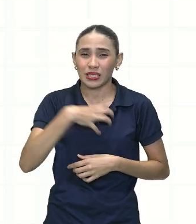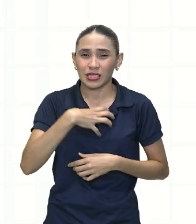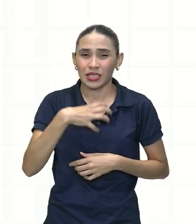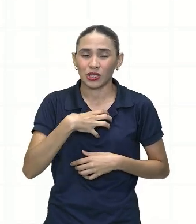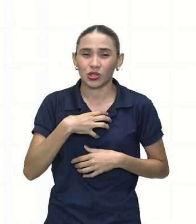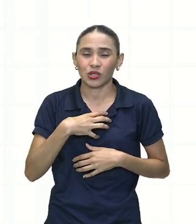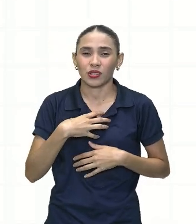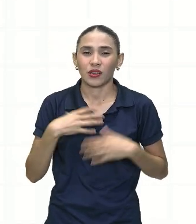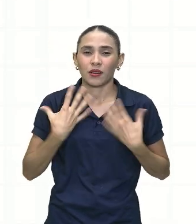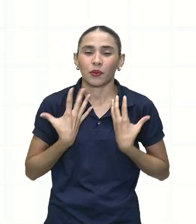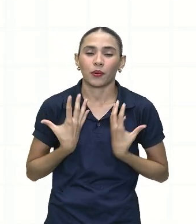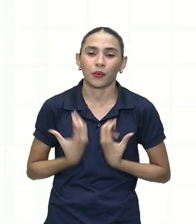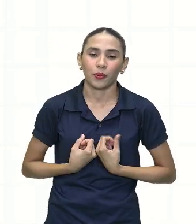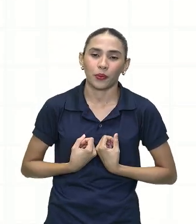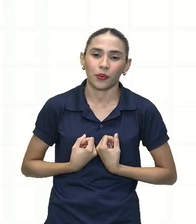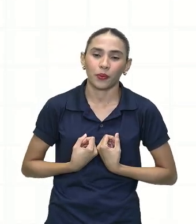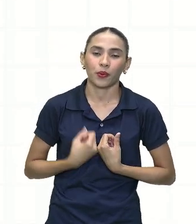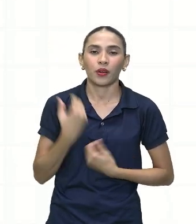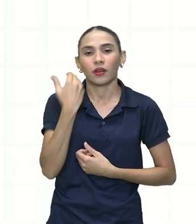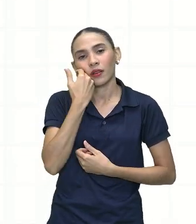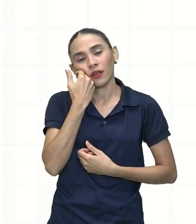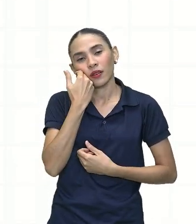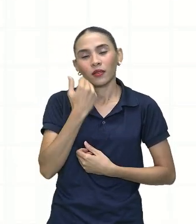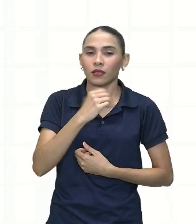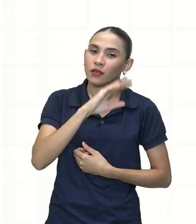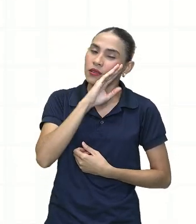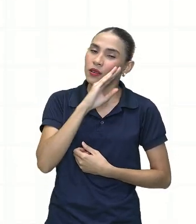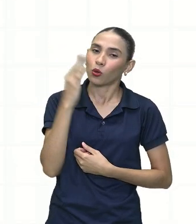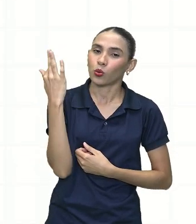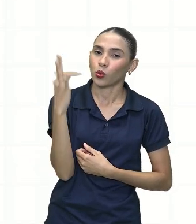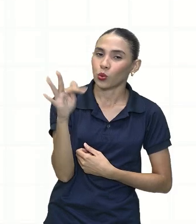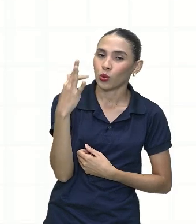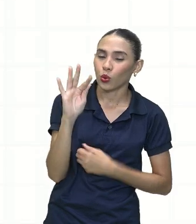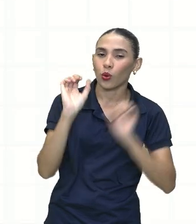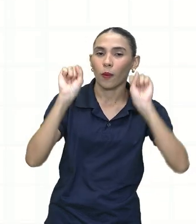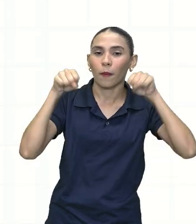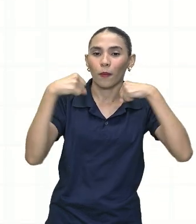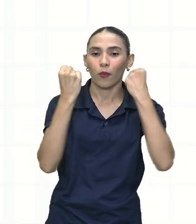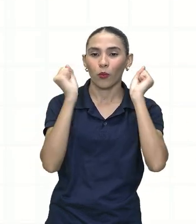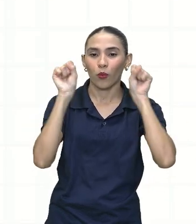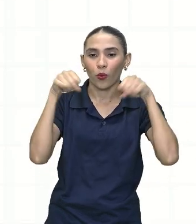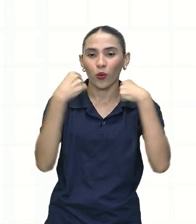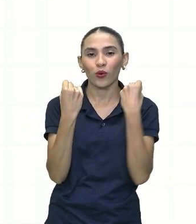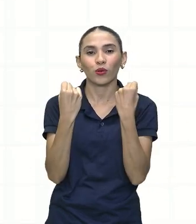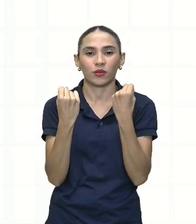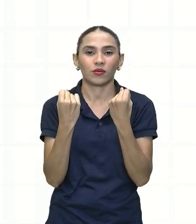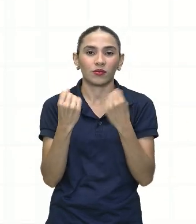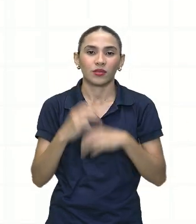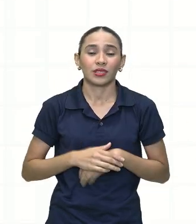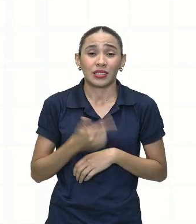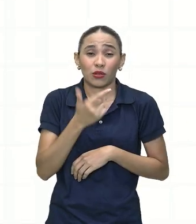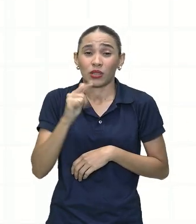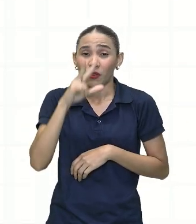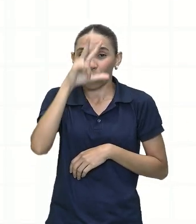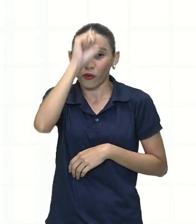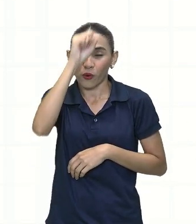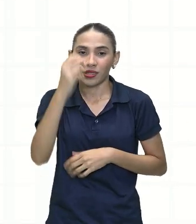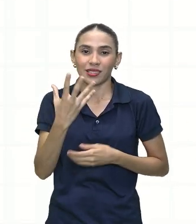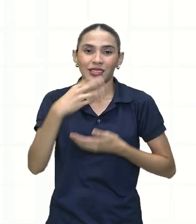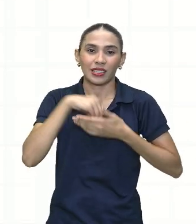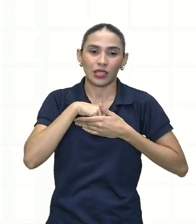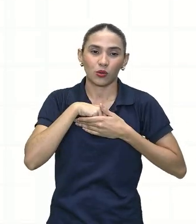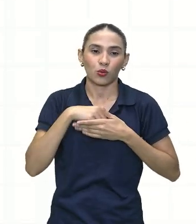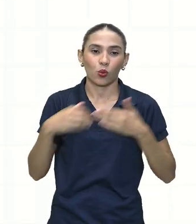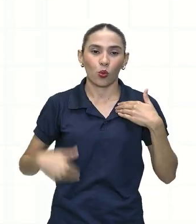fraca, ela tá com febre alta, ela tá com dores nos músculos, ela não fica com tanta força, certo?